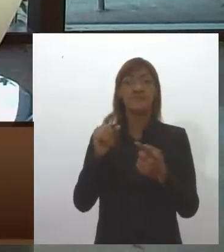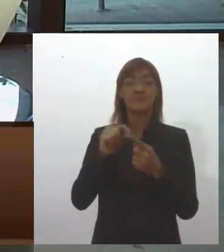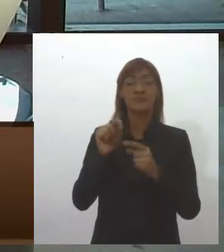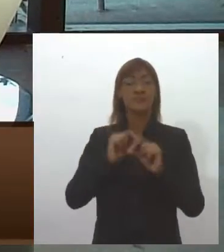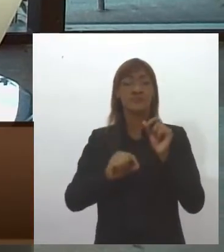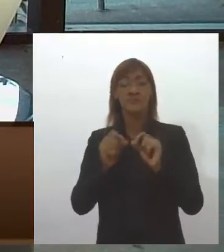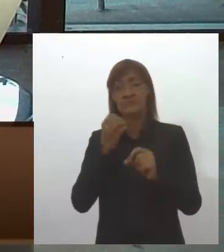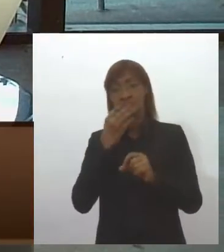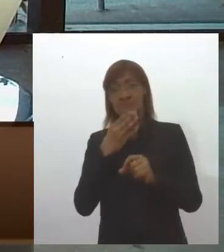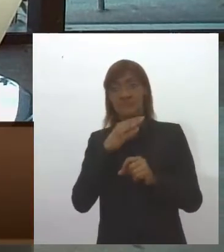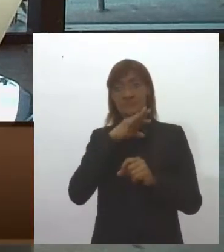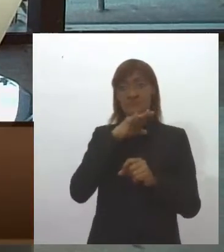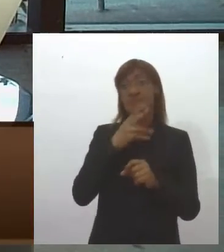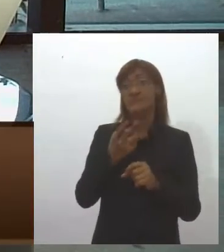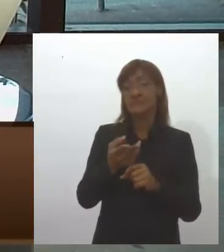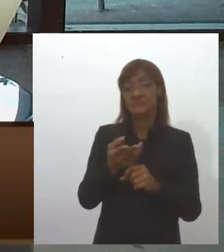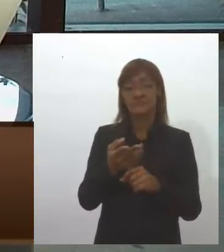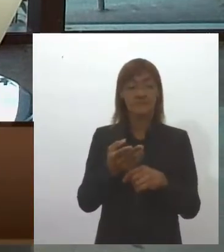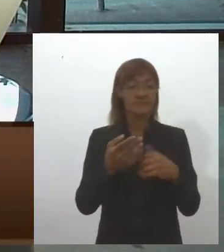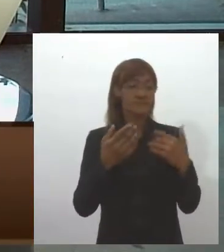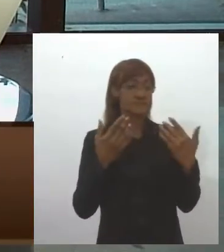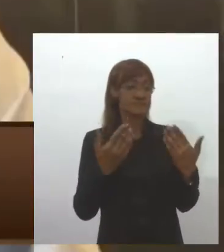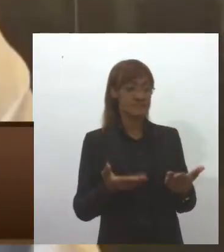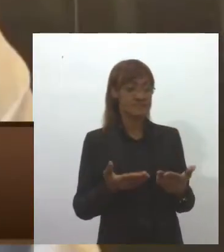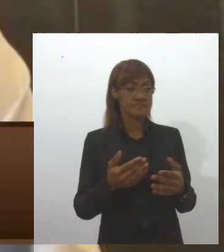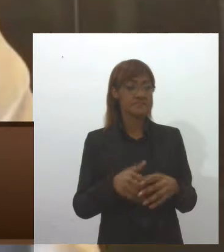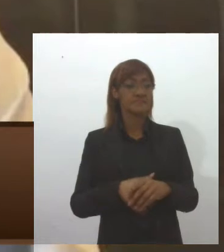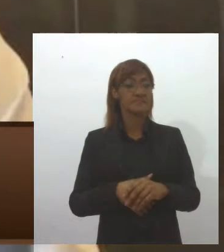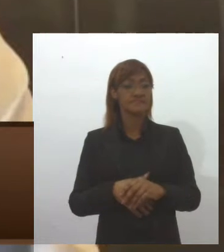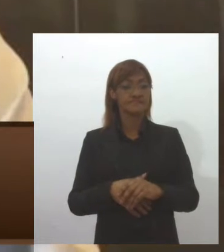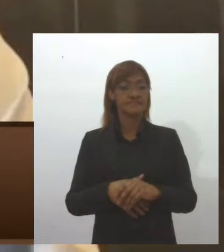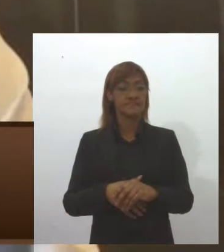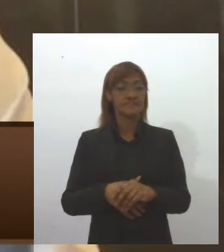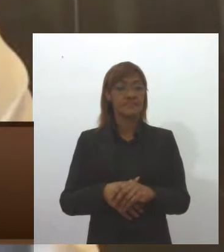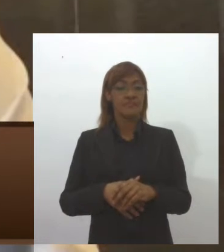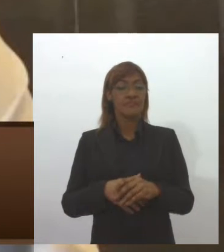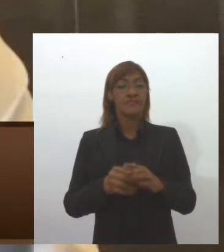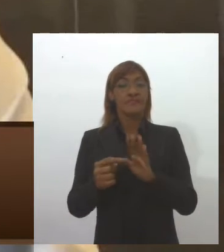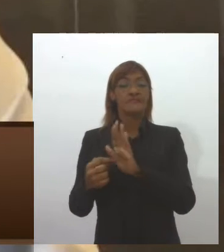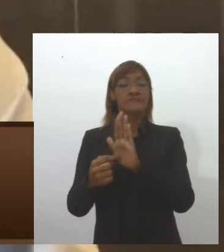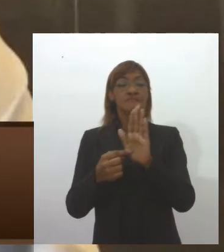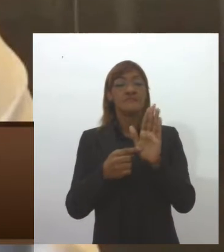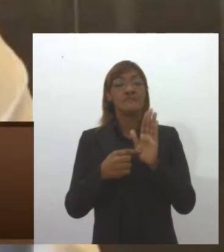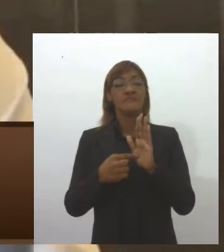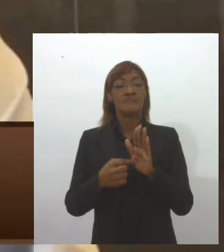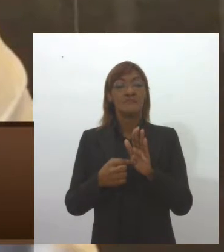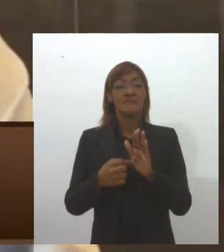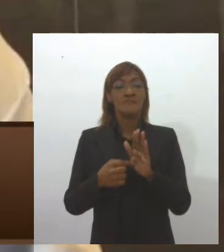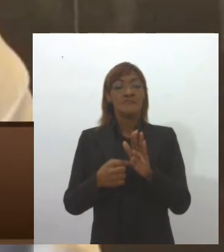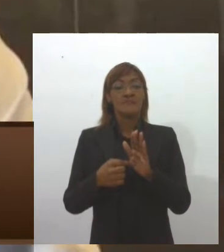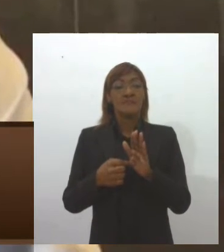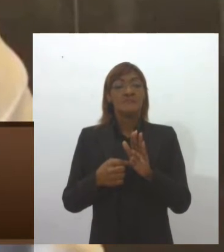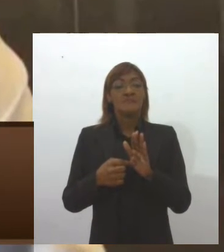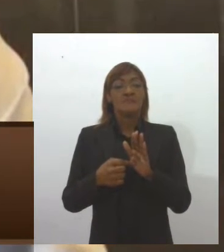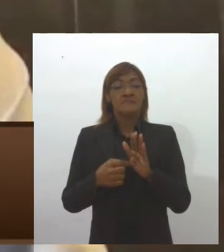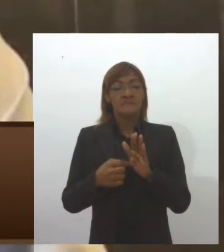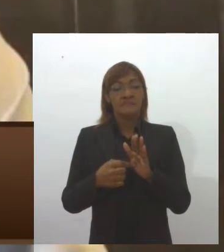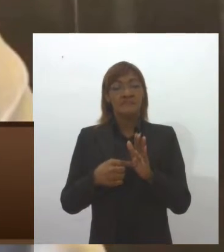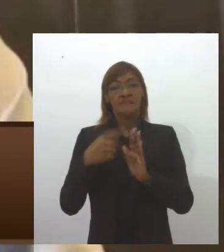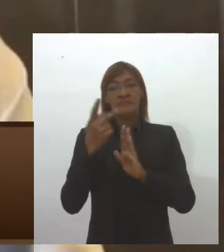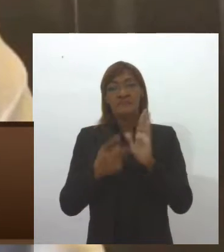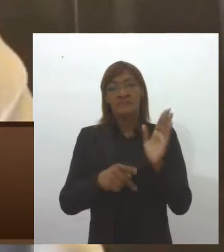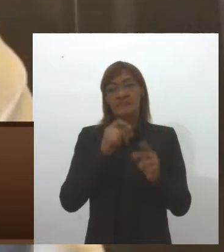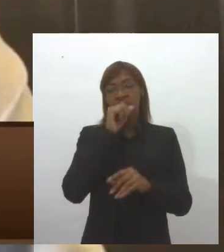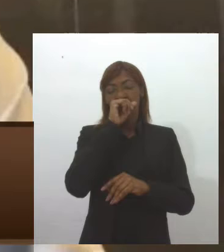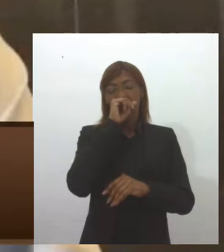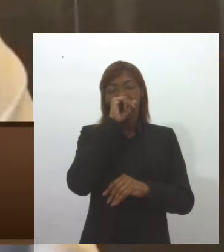Então, hoje nós firmamos aí, né, depois de muito diálogo, nós apresentamos um projeto para a Prefeitura